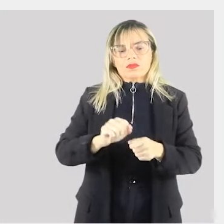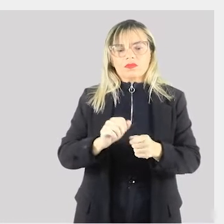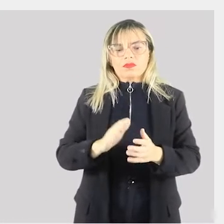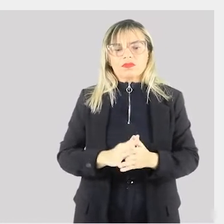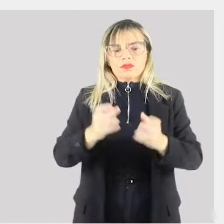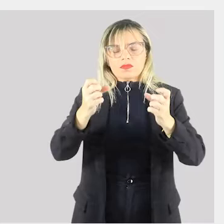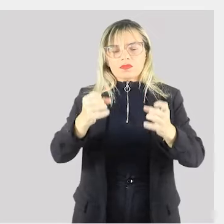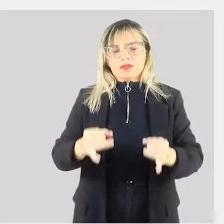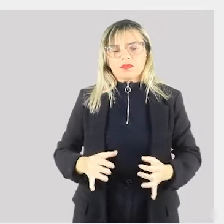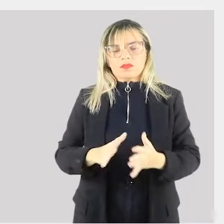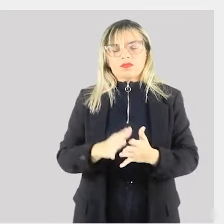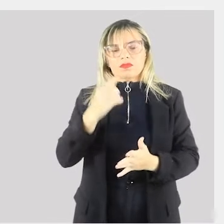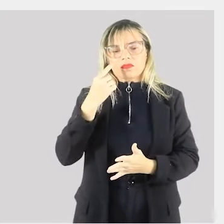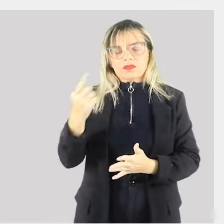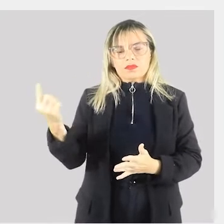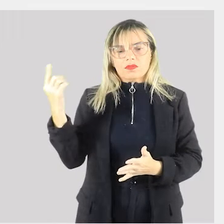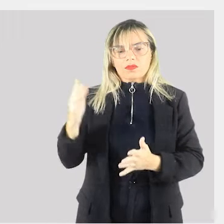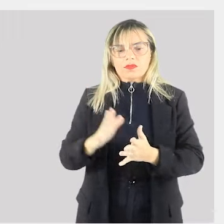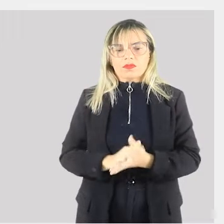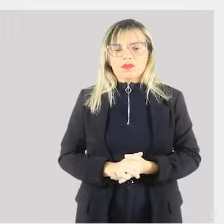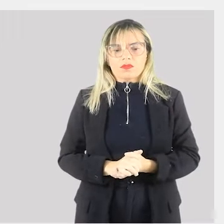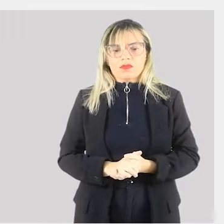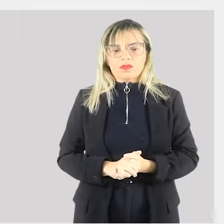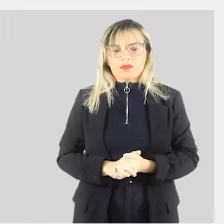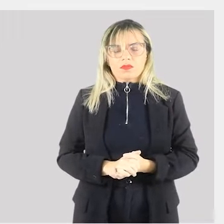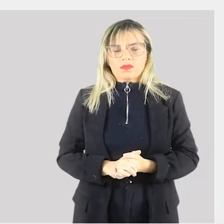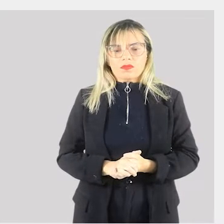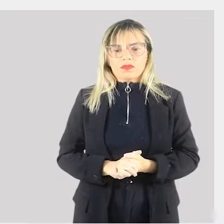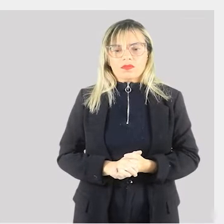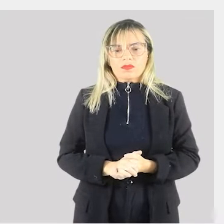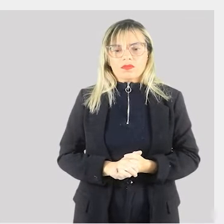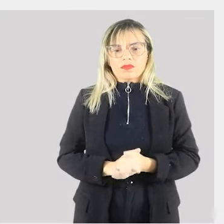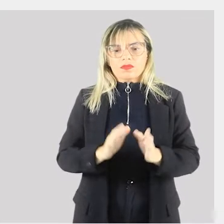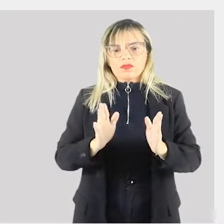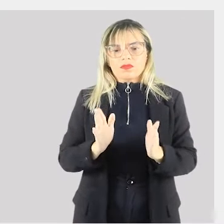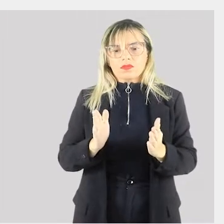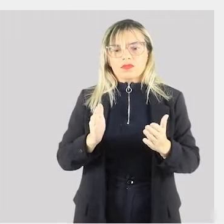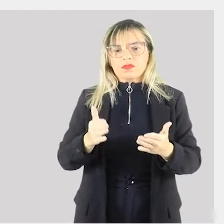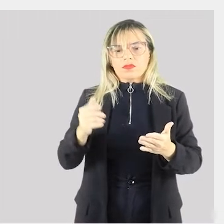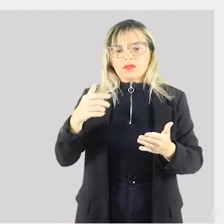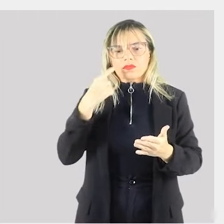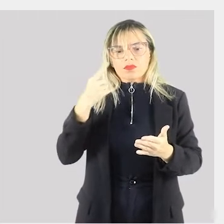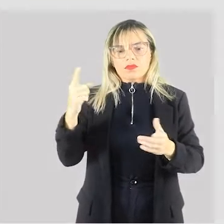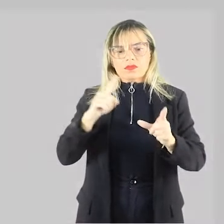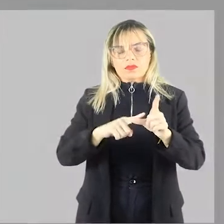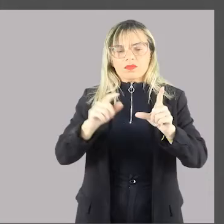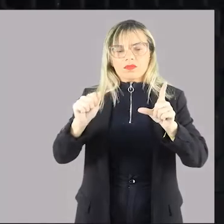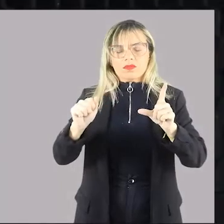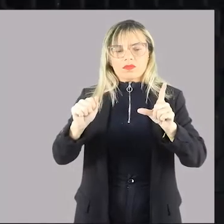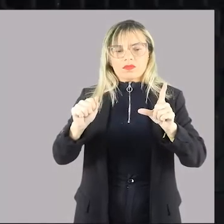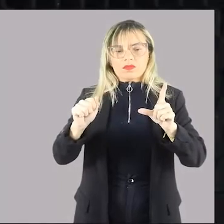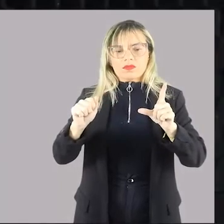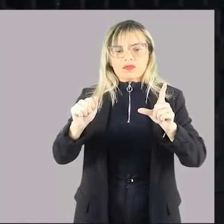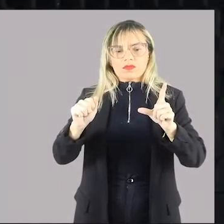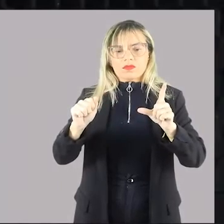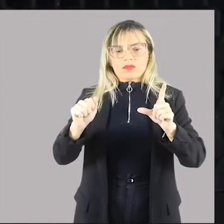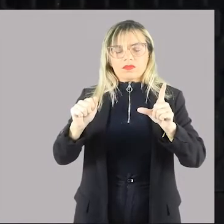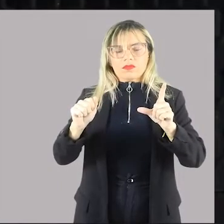estamos falando, são legitimadas por uma concepção de política pública, focada no vínculo clientelista, troca de